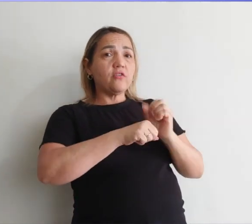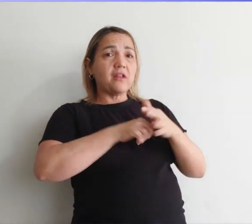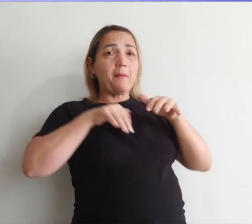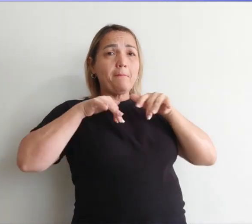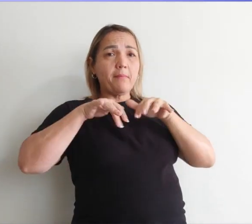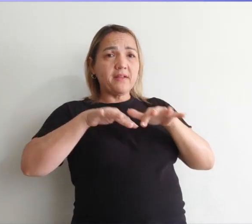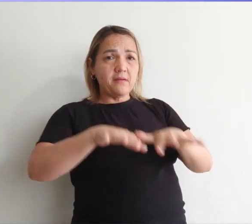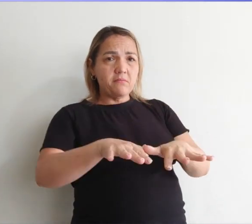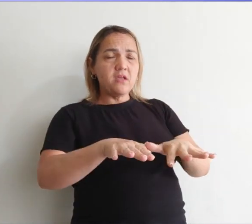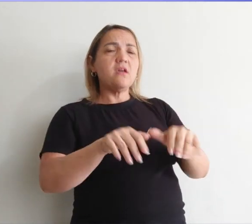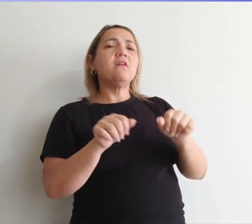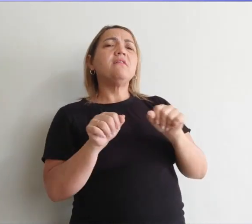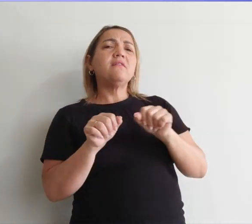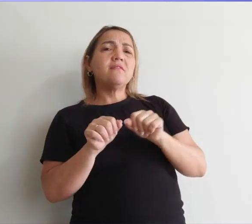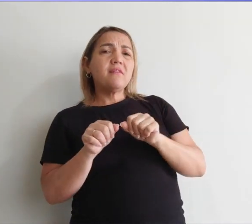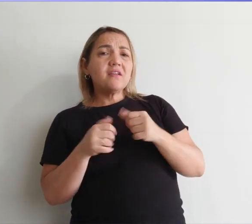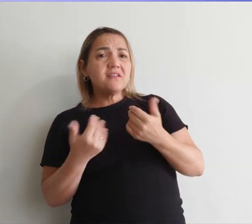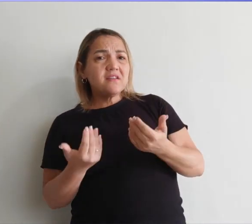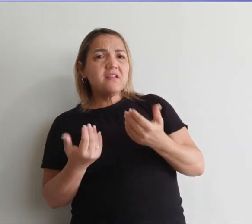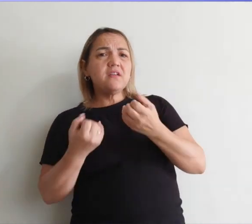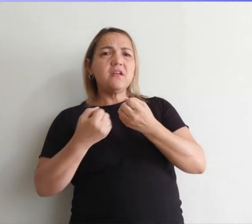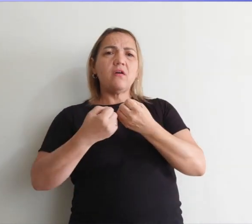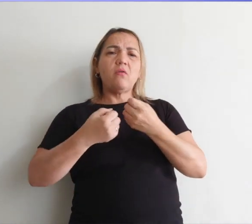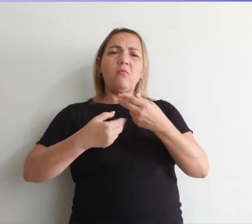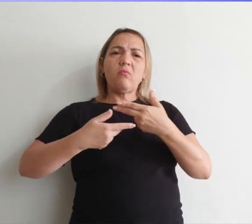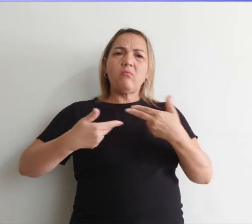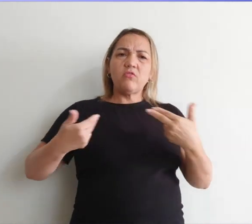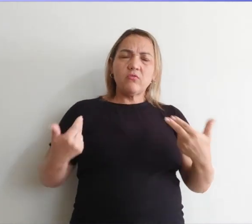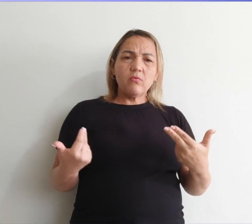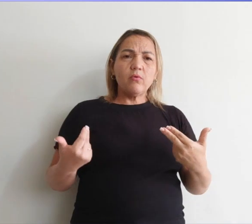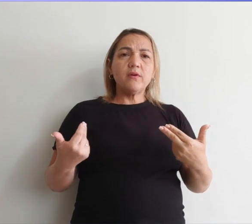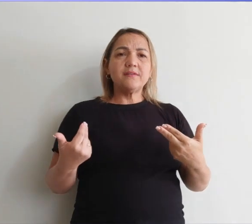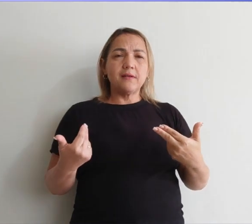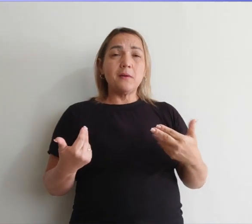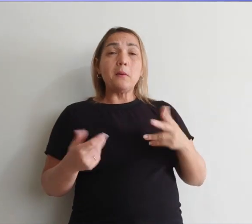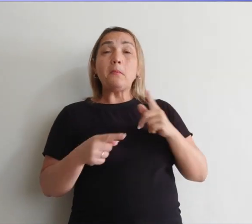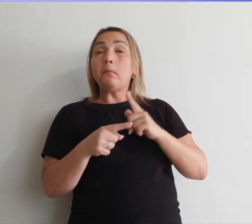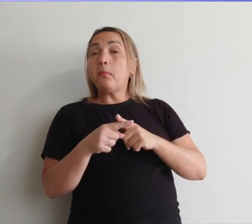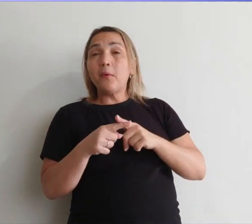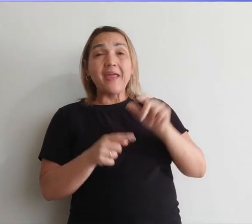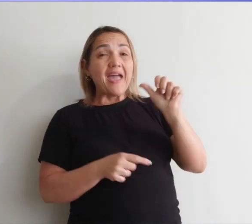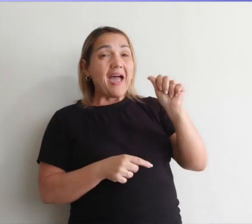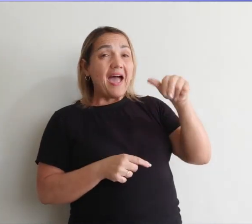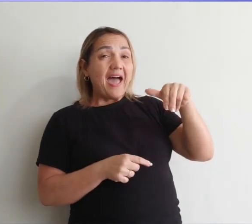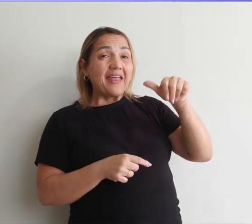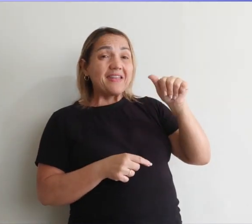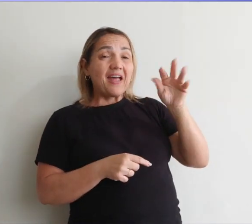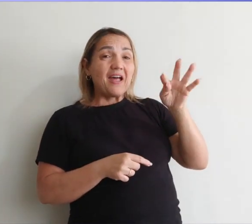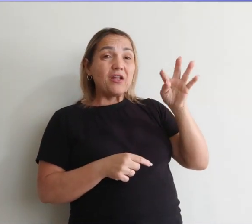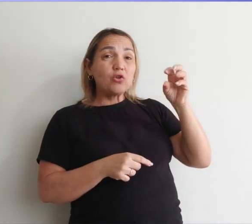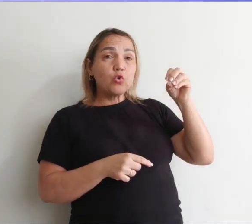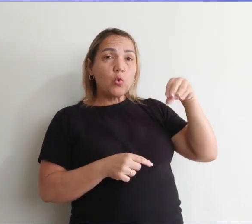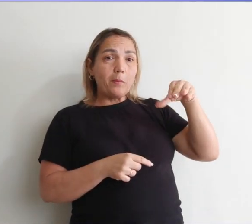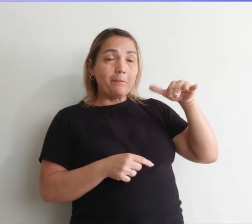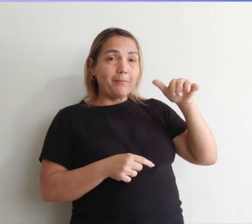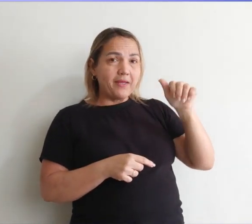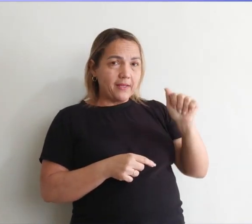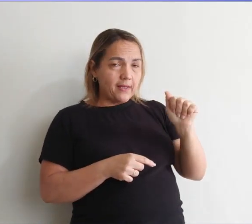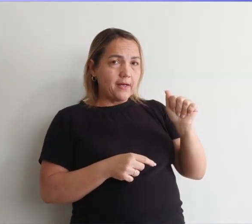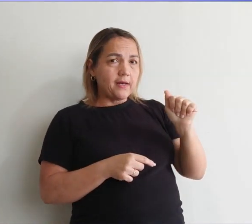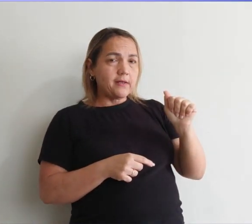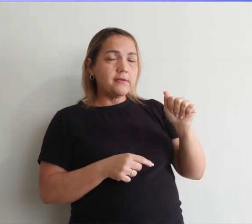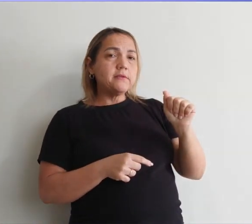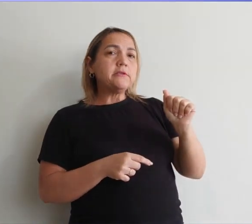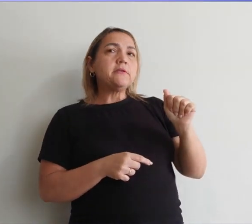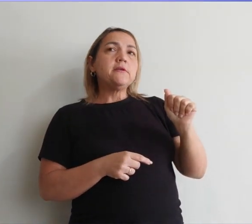até fazia algumas questões, principalmente voltadas para a taxonomia, porque anatomia, para mim, eu não estou desmerecendo